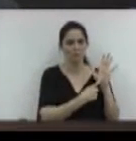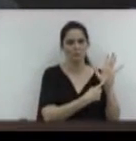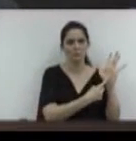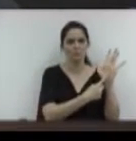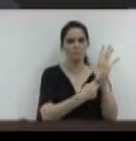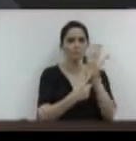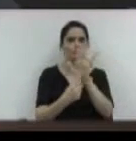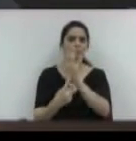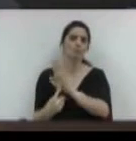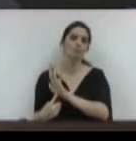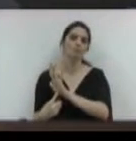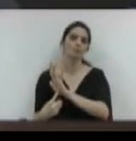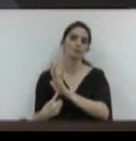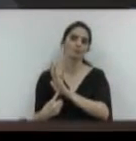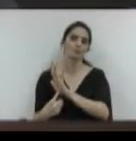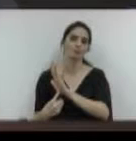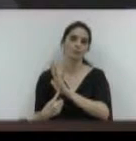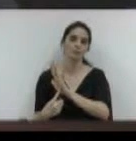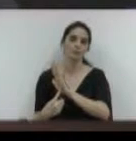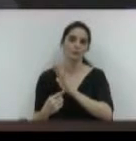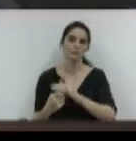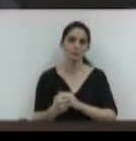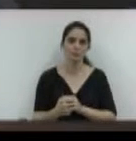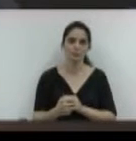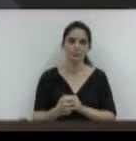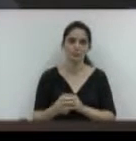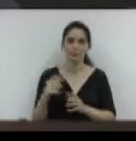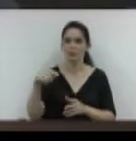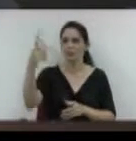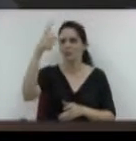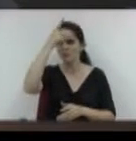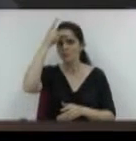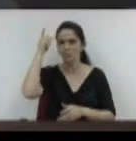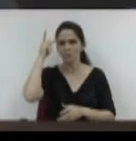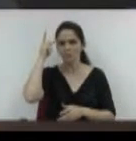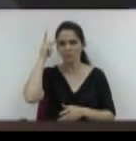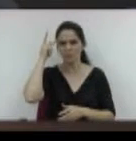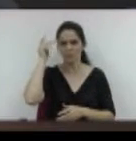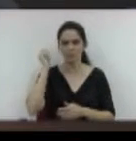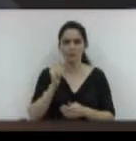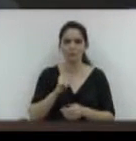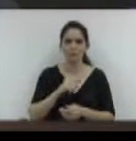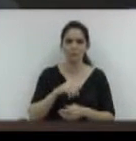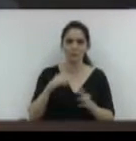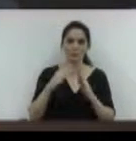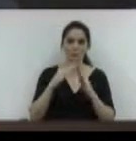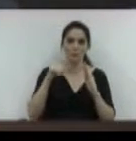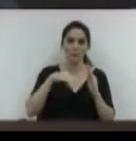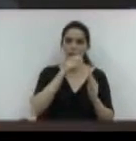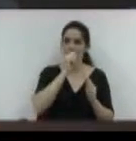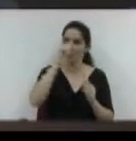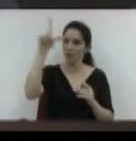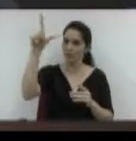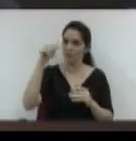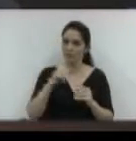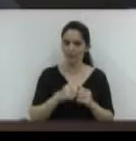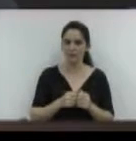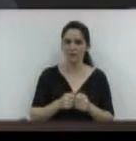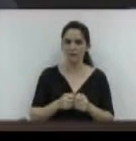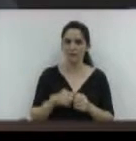de Leis à execração pública por acusá-los de fatos não comprovados nos